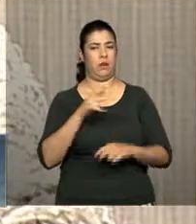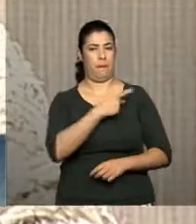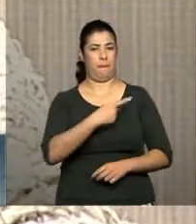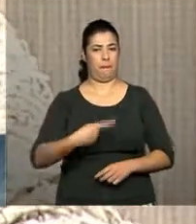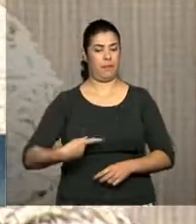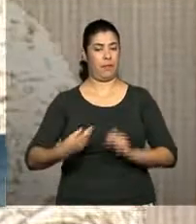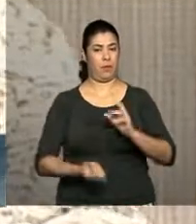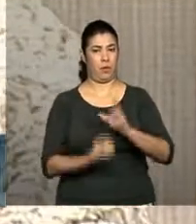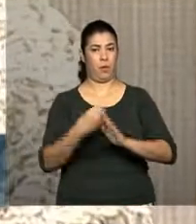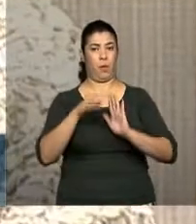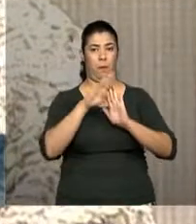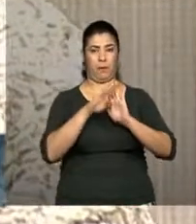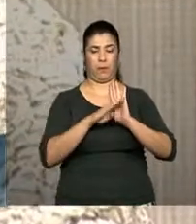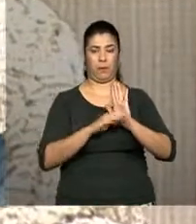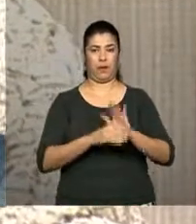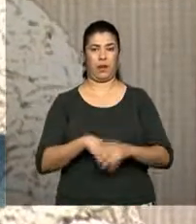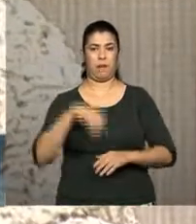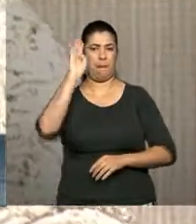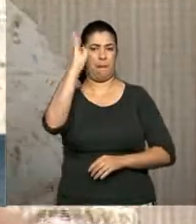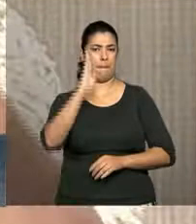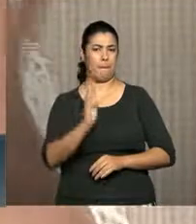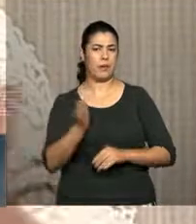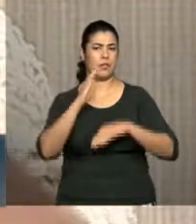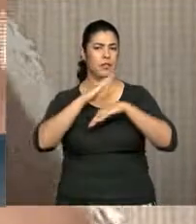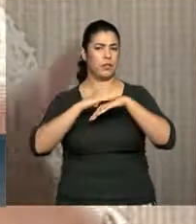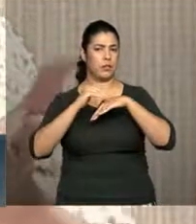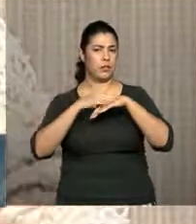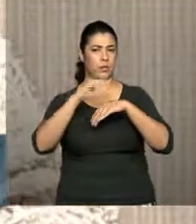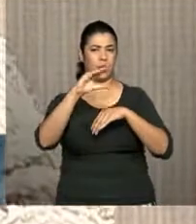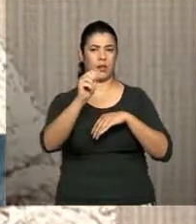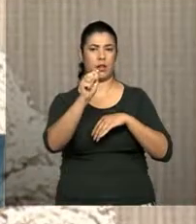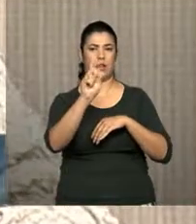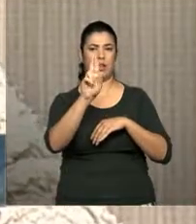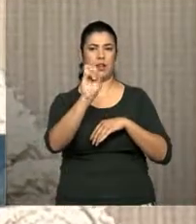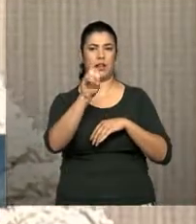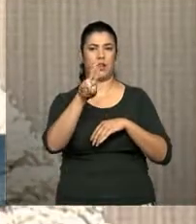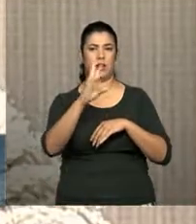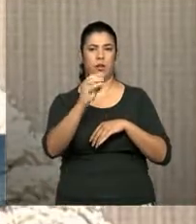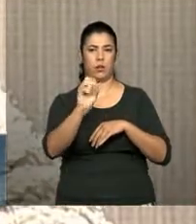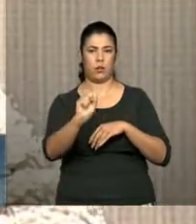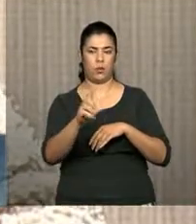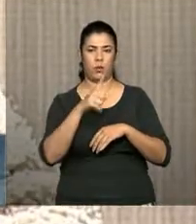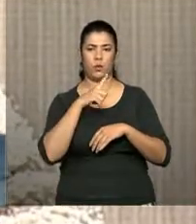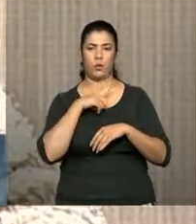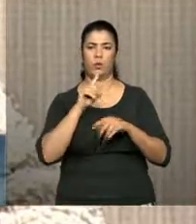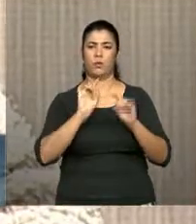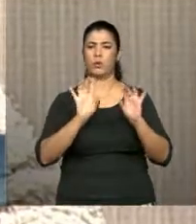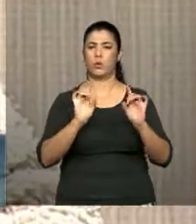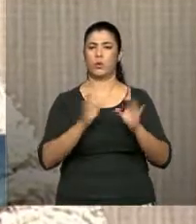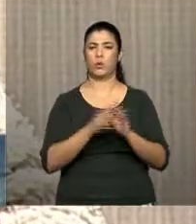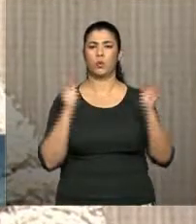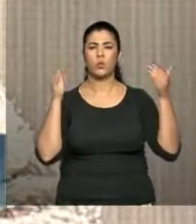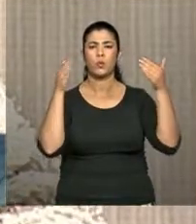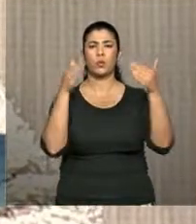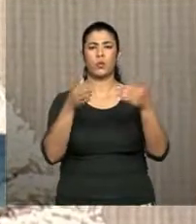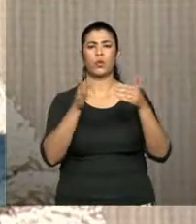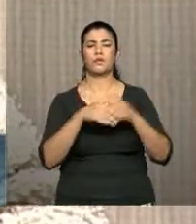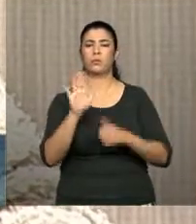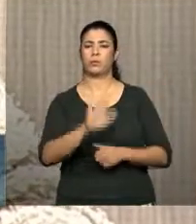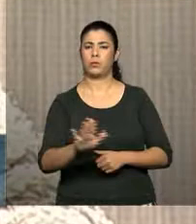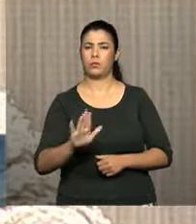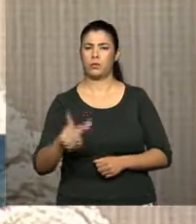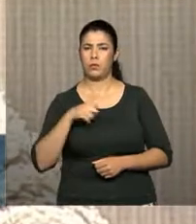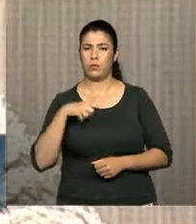fez parte da agenda do brasil sem miséria mas que não se restringiu apenas as políticas para crianças em situação de